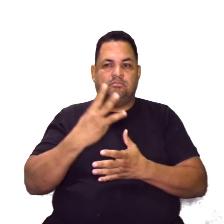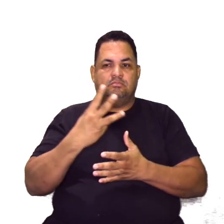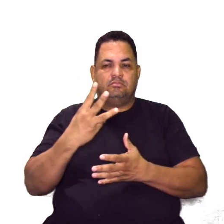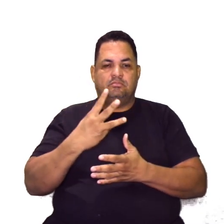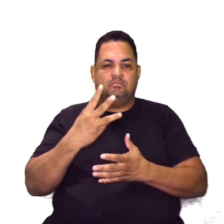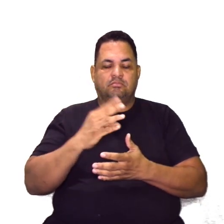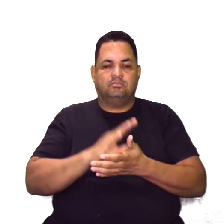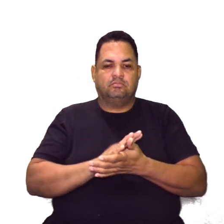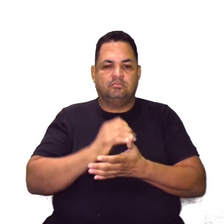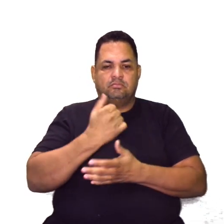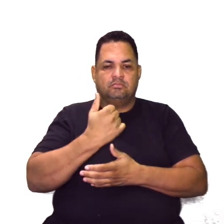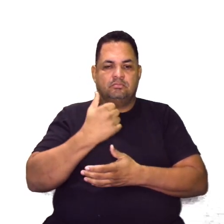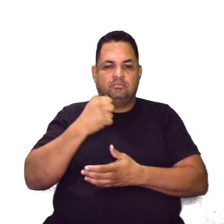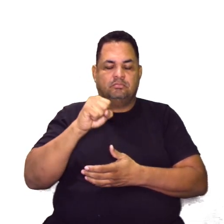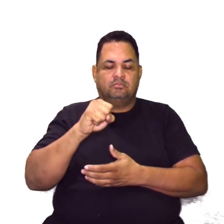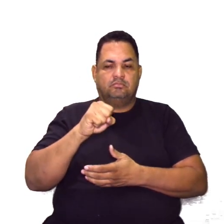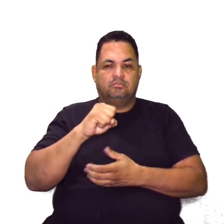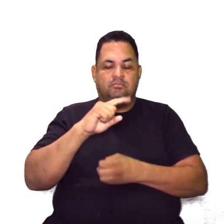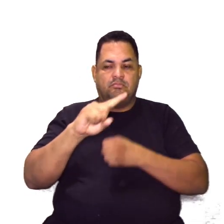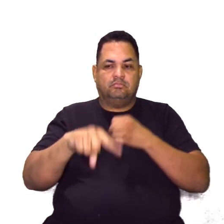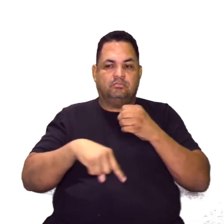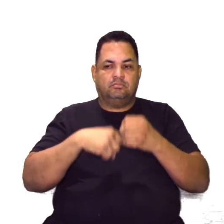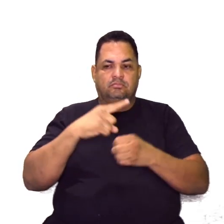camada, 18 elétrons.